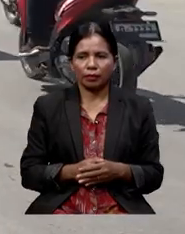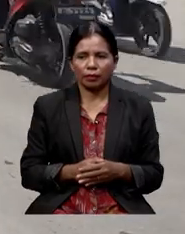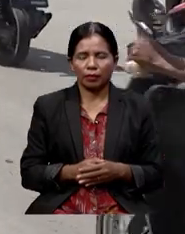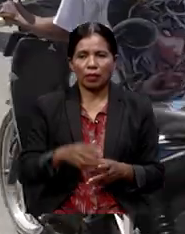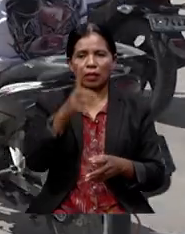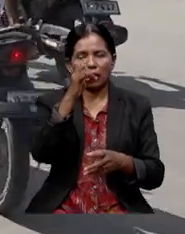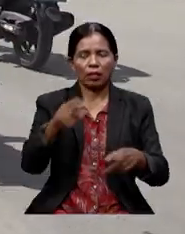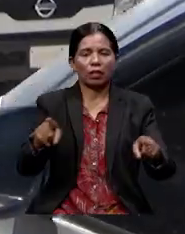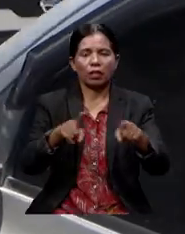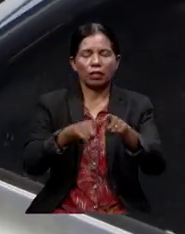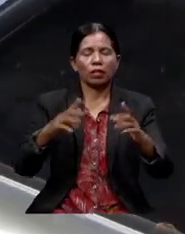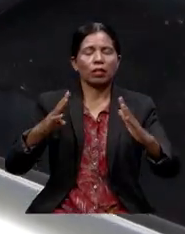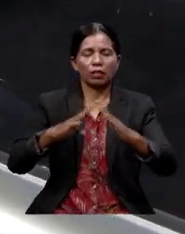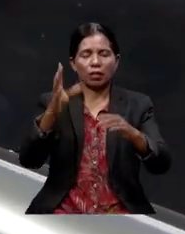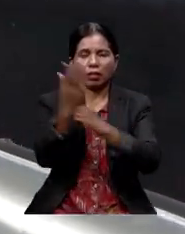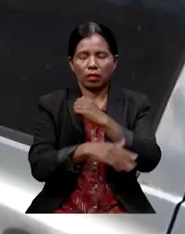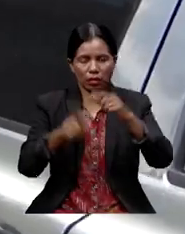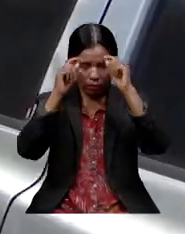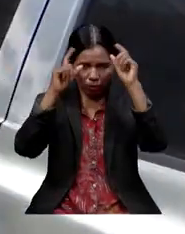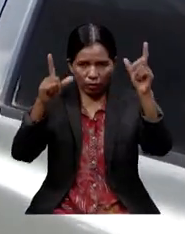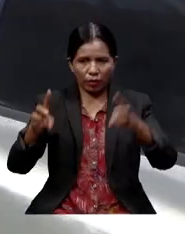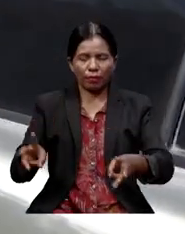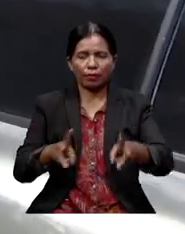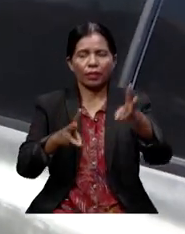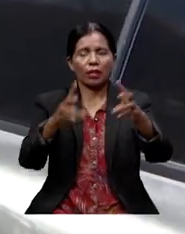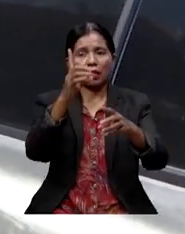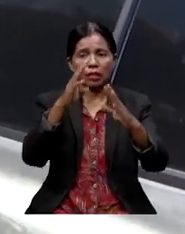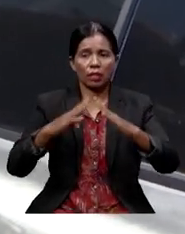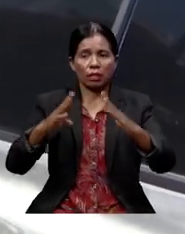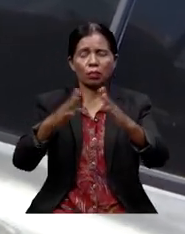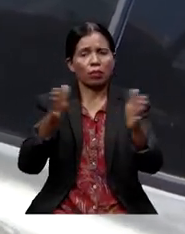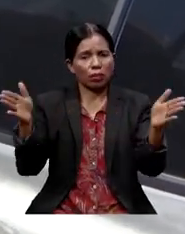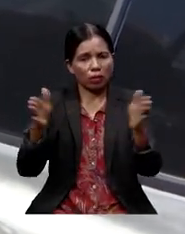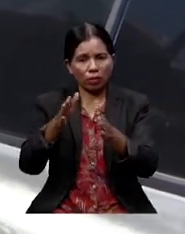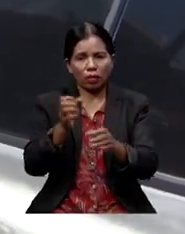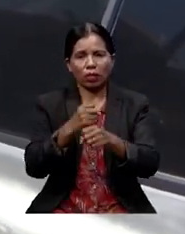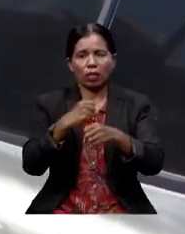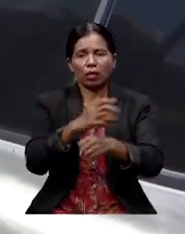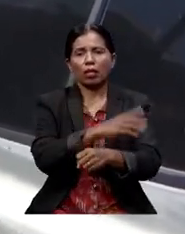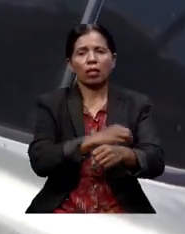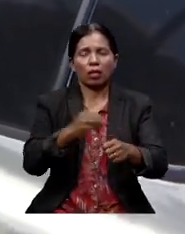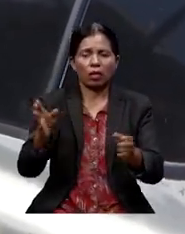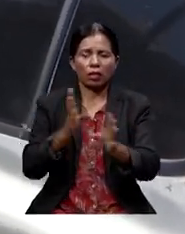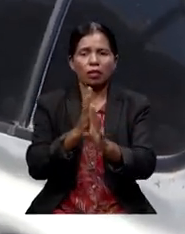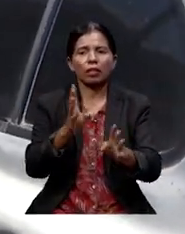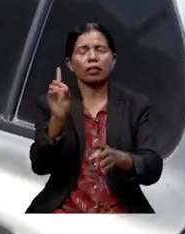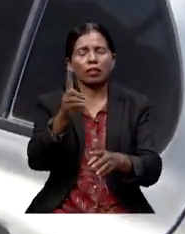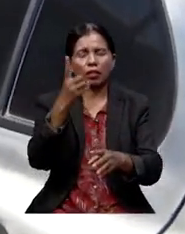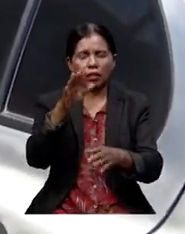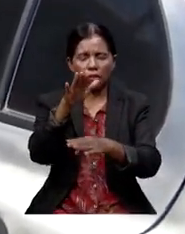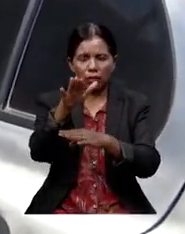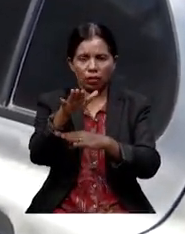Dili, mas é capital nação Timor-Leste, me vê extrair a cidade de Larané, maioria Clot, onde almoço engrafamento e a parte da DER, meio-dia,